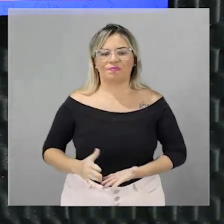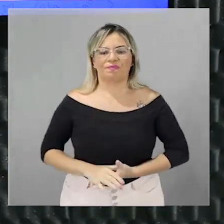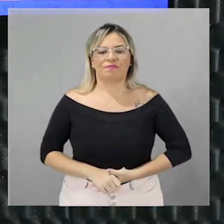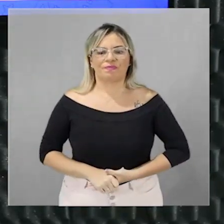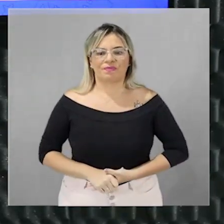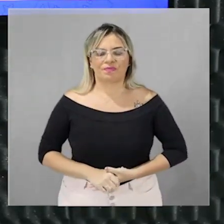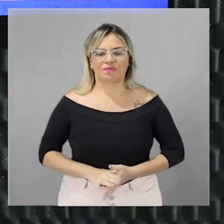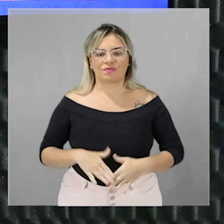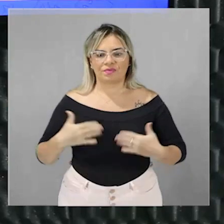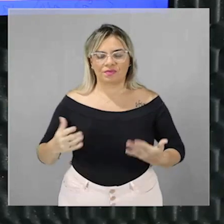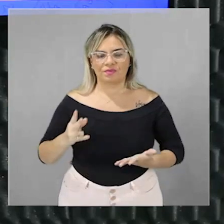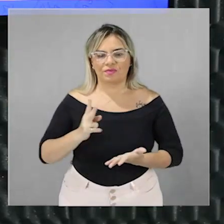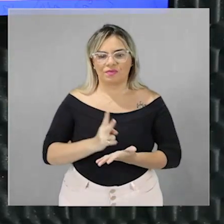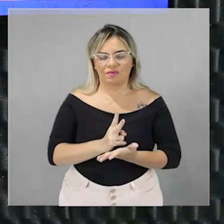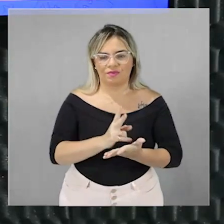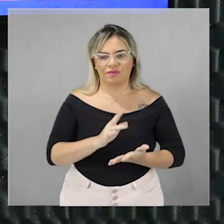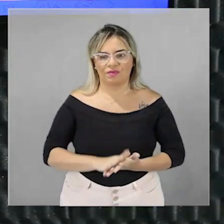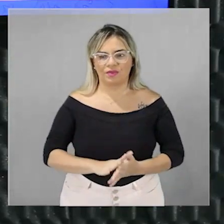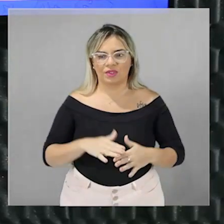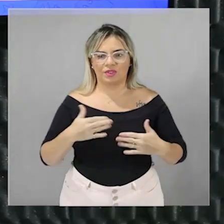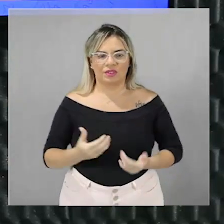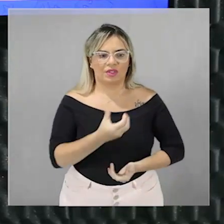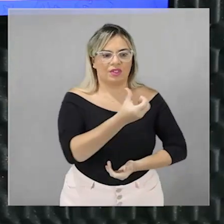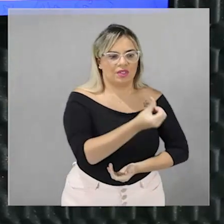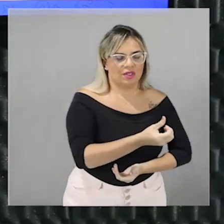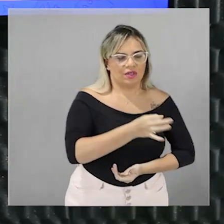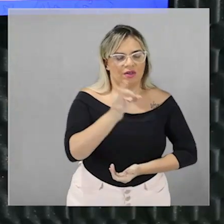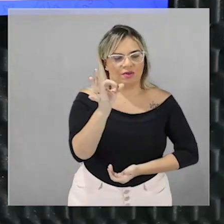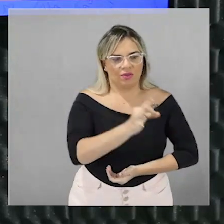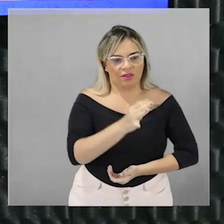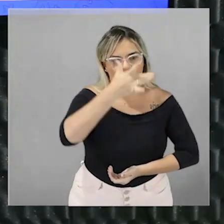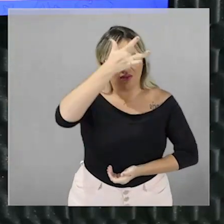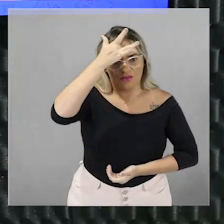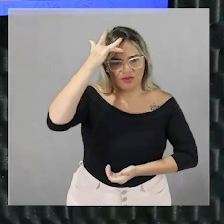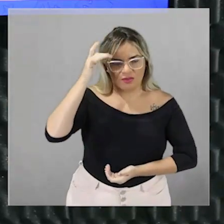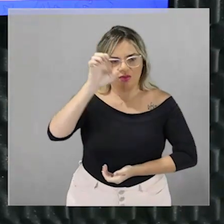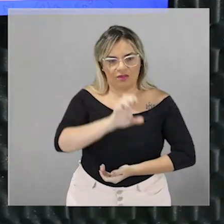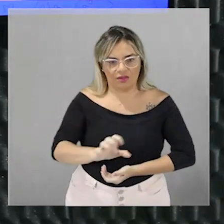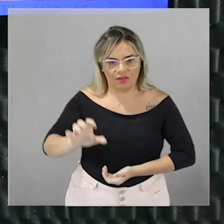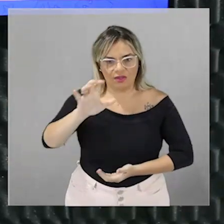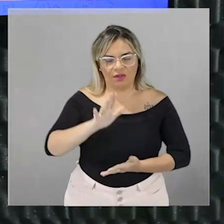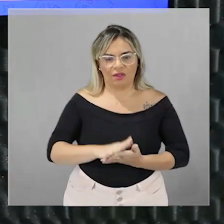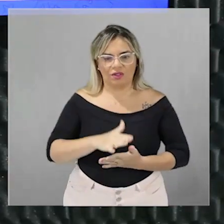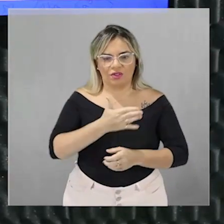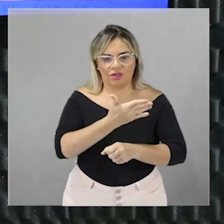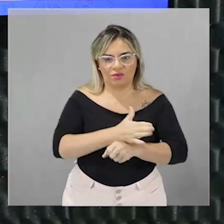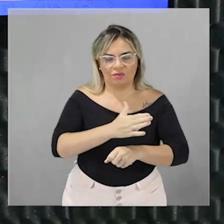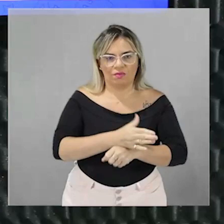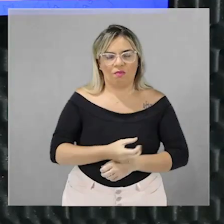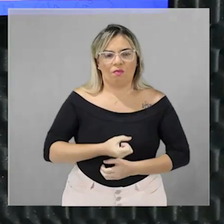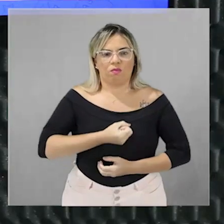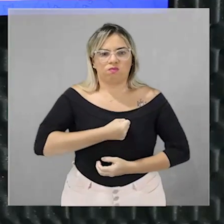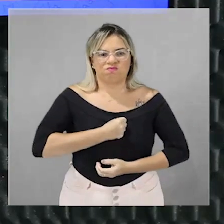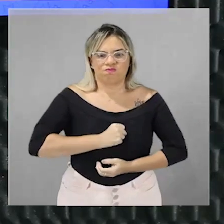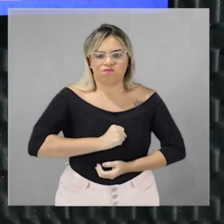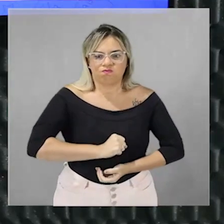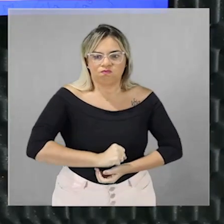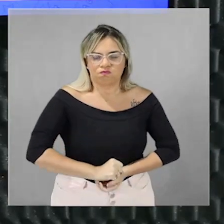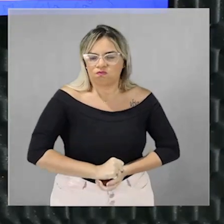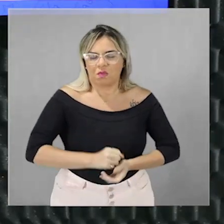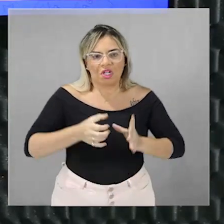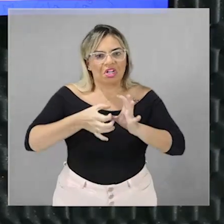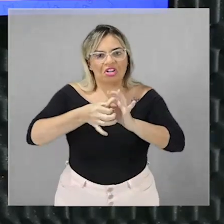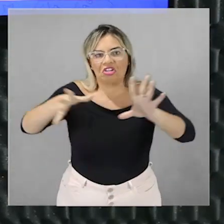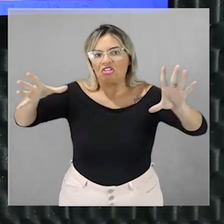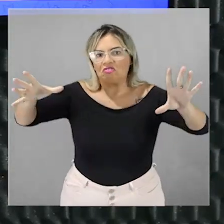Continua. Enquanto mais de 6% da população da região ainda praticam a defecação